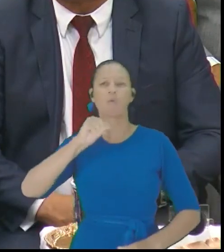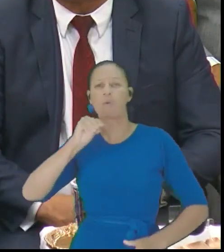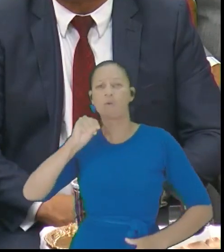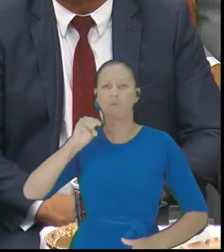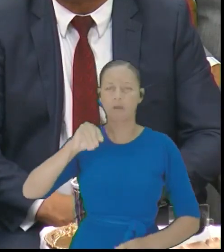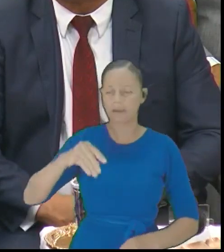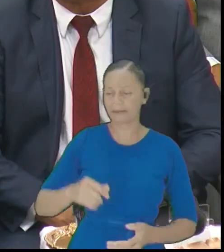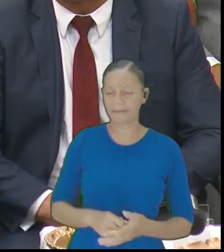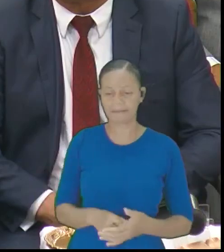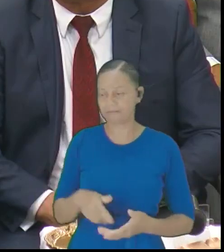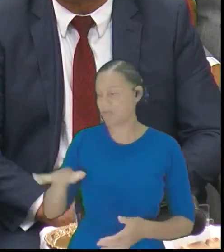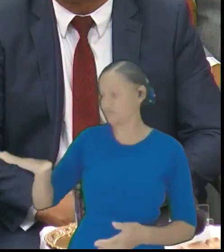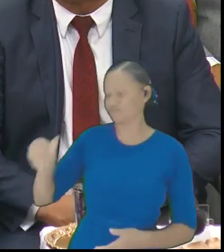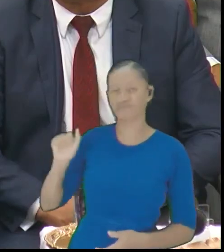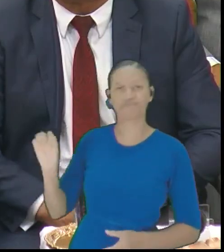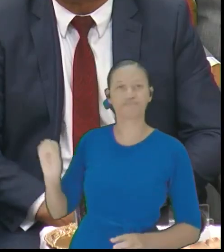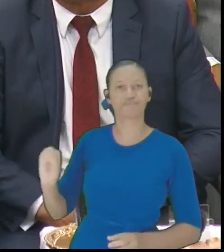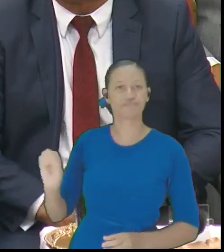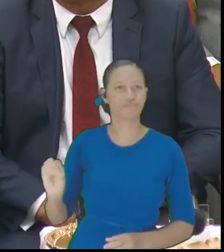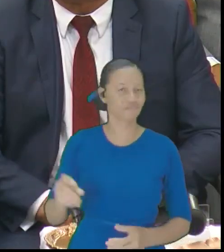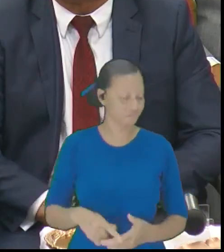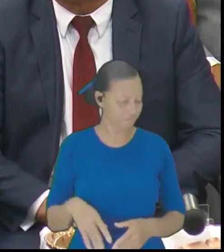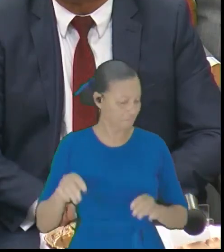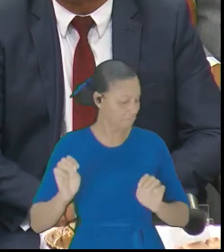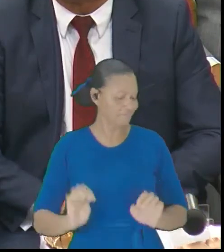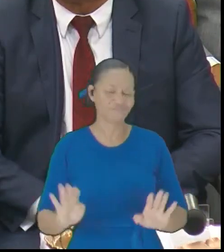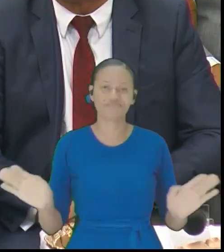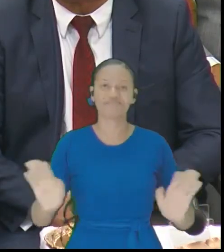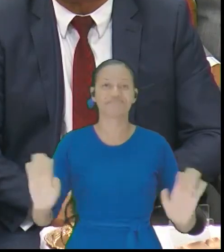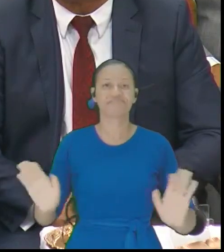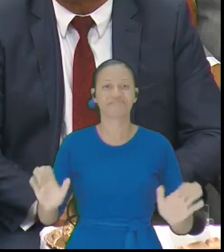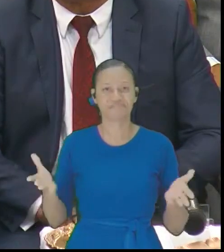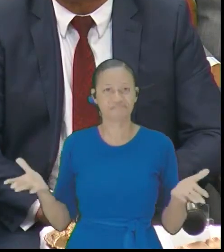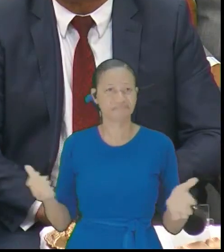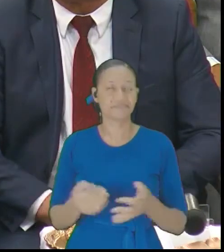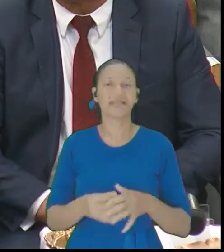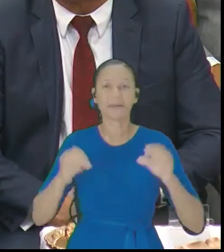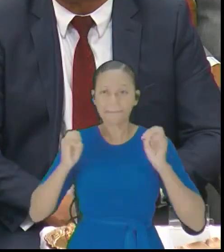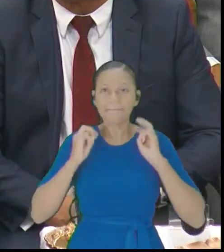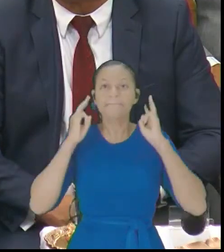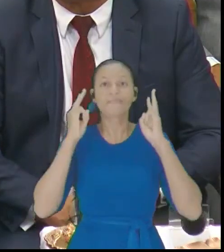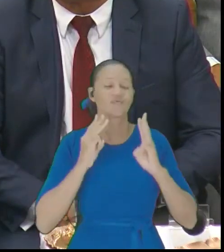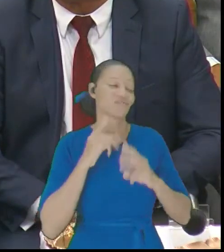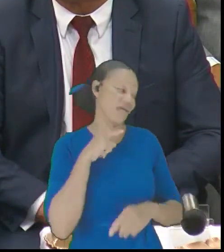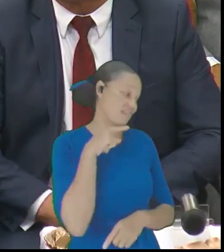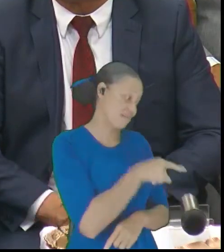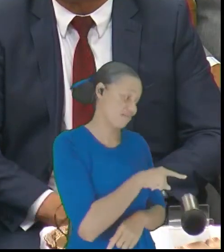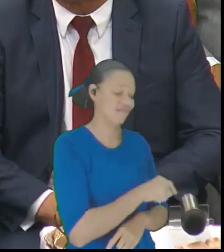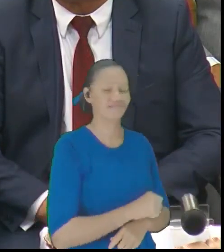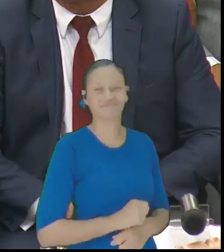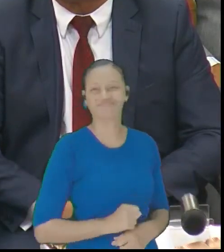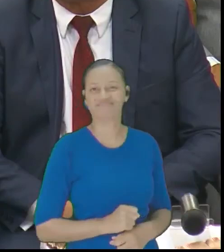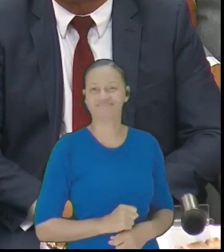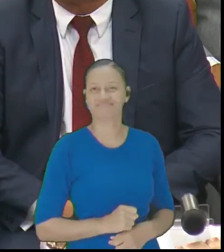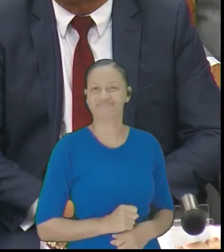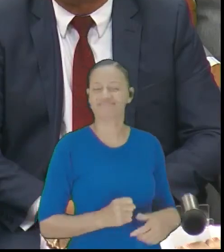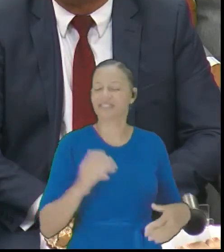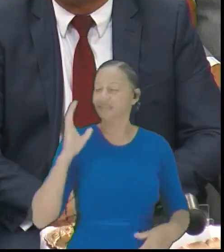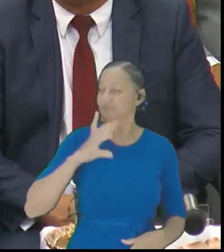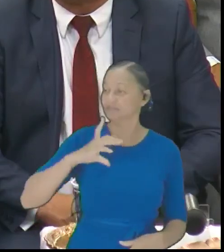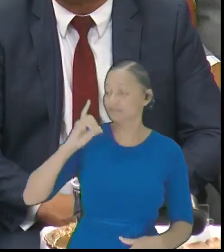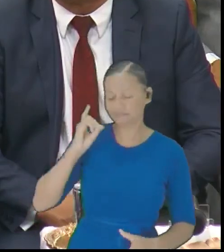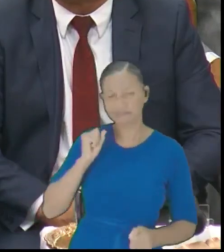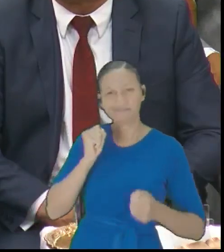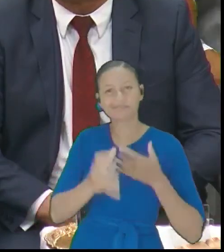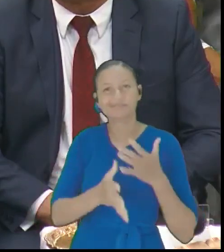bem, mas não foi chamado, pode continuar falando bem, mas é Moisés que eu quero. Aí Deus disse assim: eu